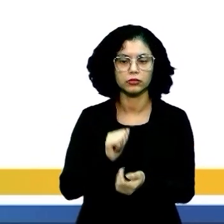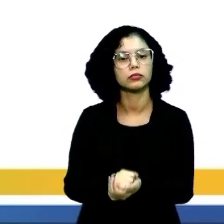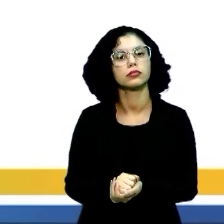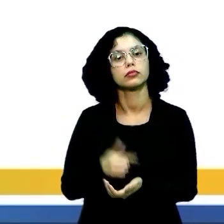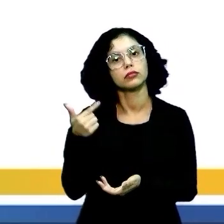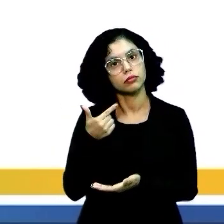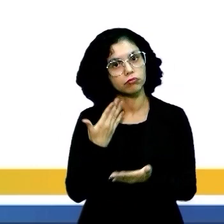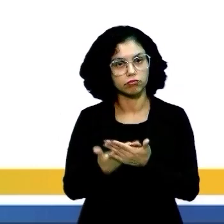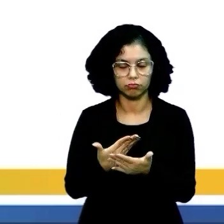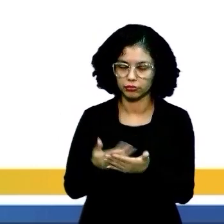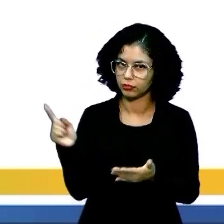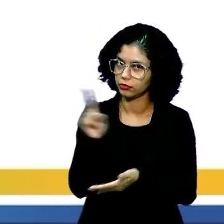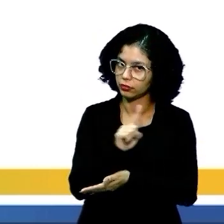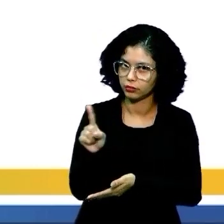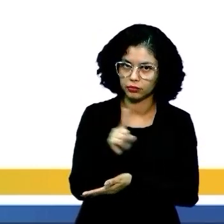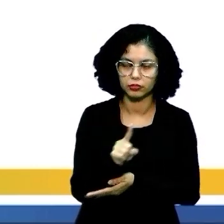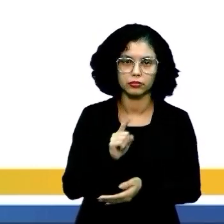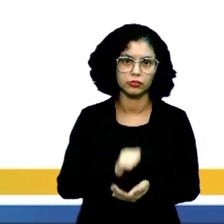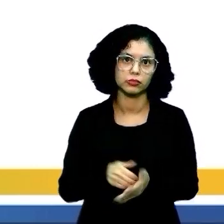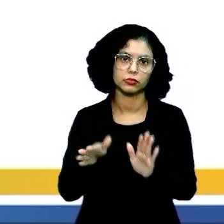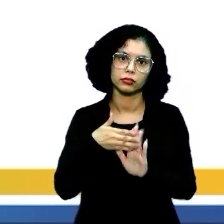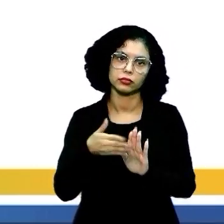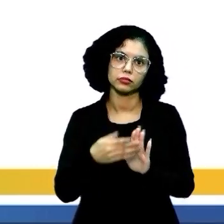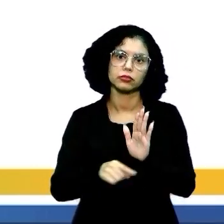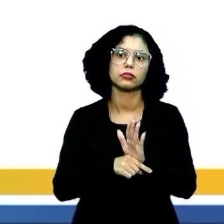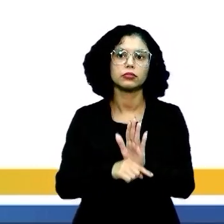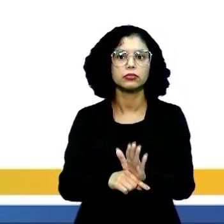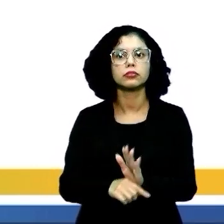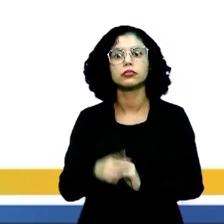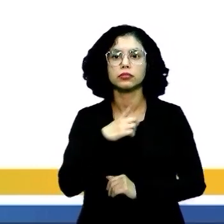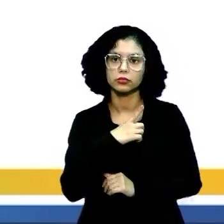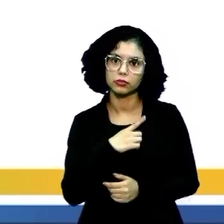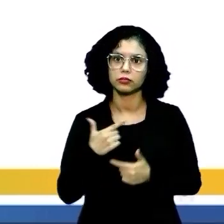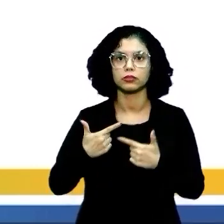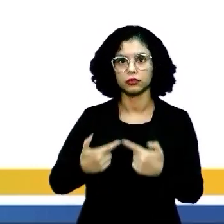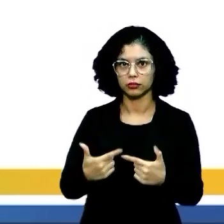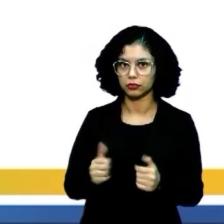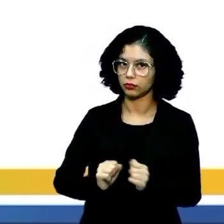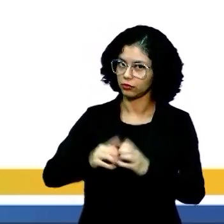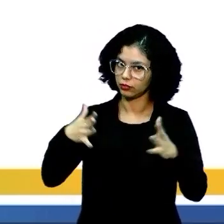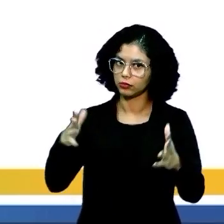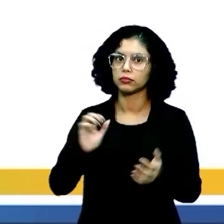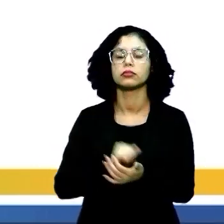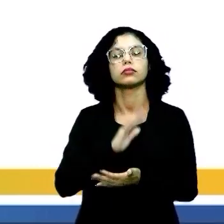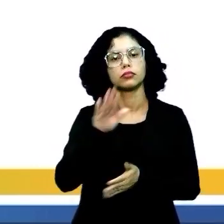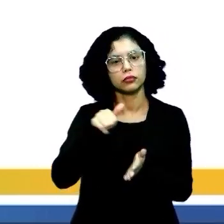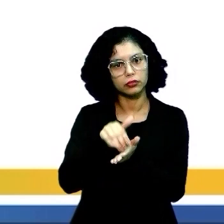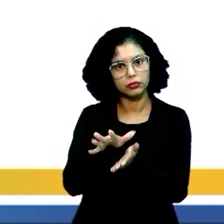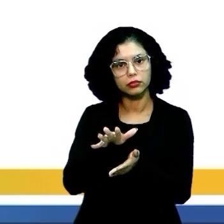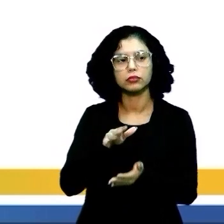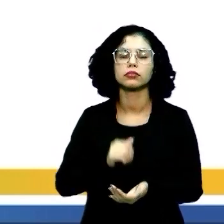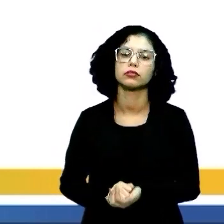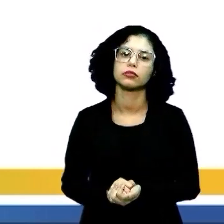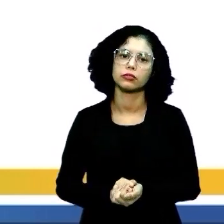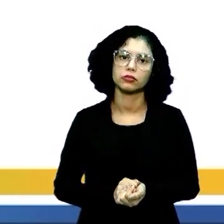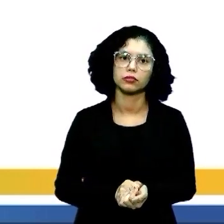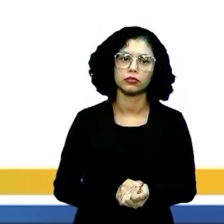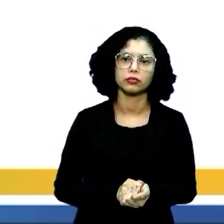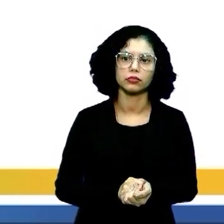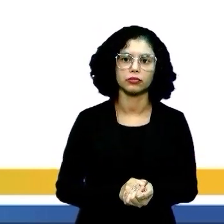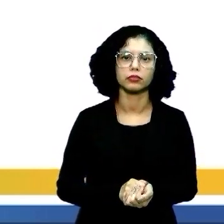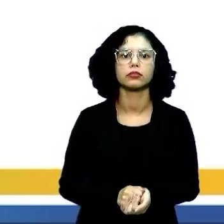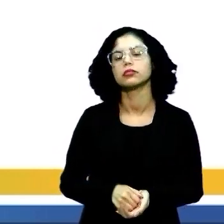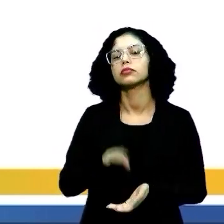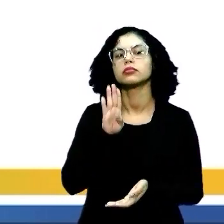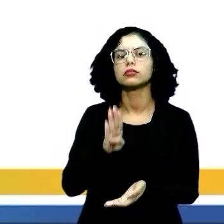a nossa aula, não foi comprovado que o Iraque possuía armas nucleares, então a gente já pode descartar a letra